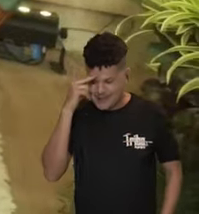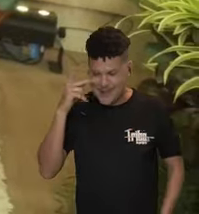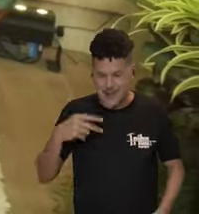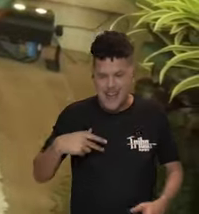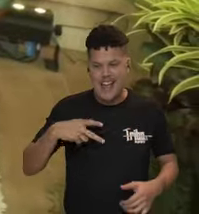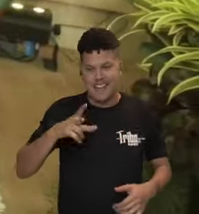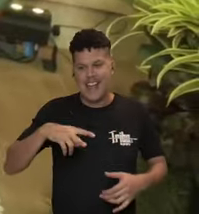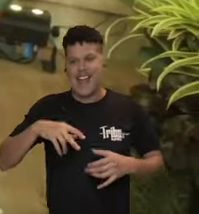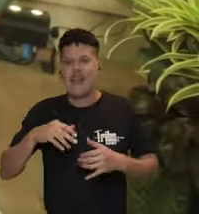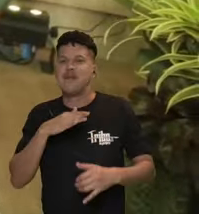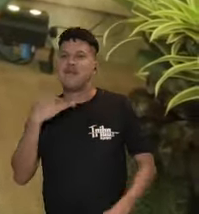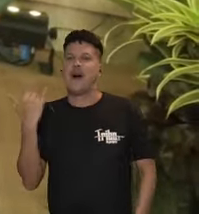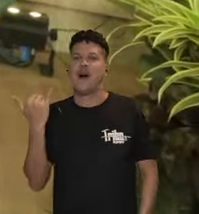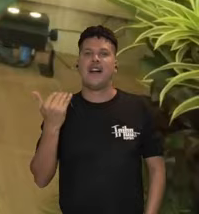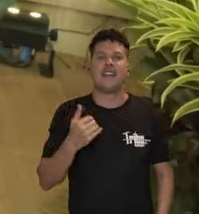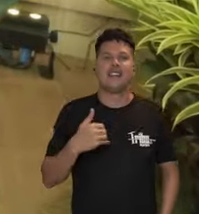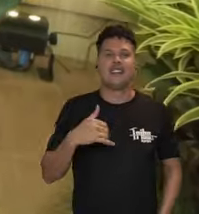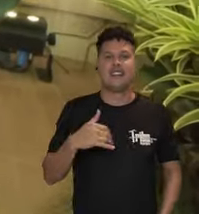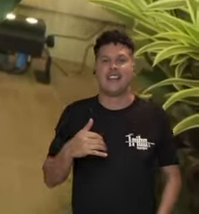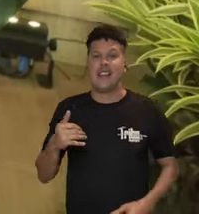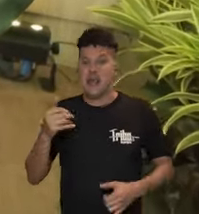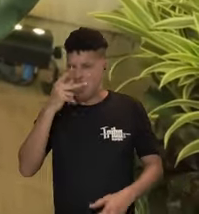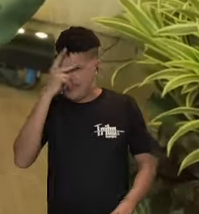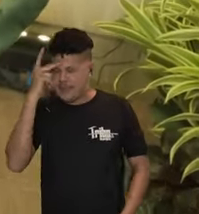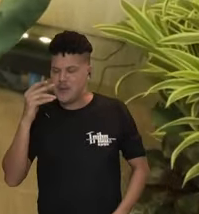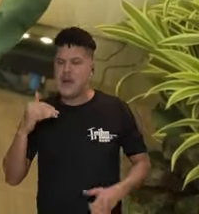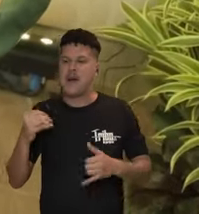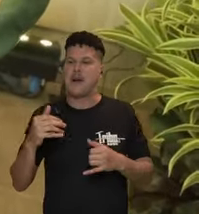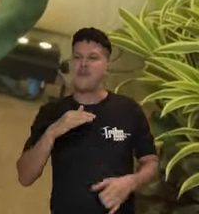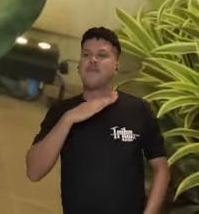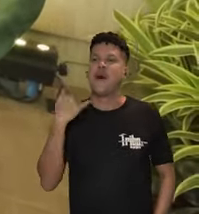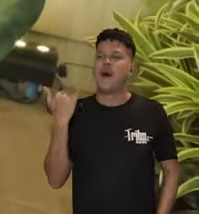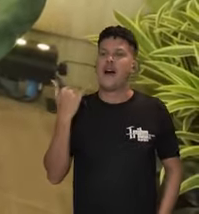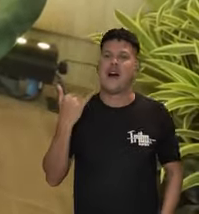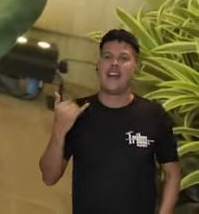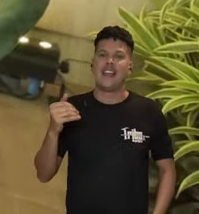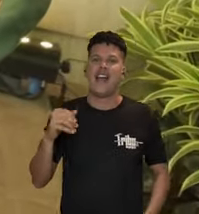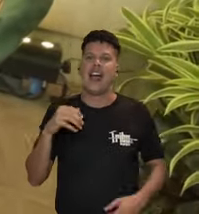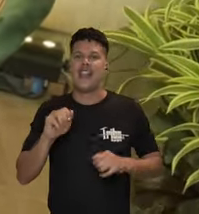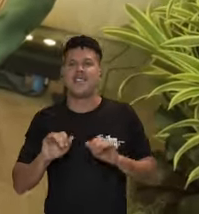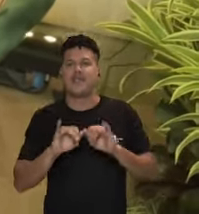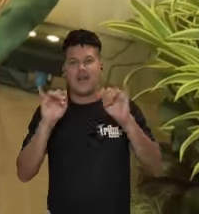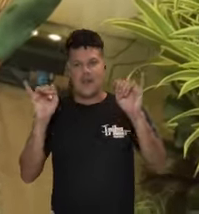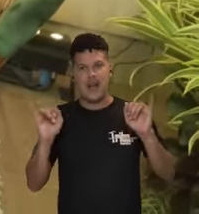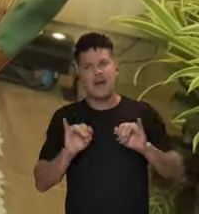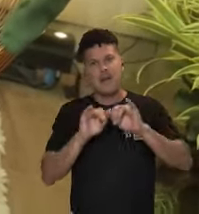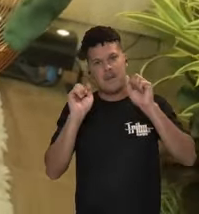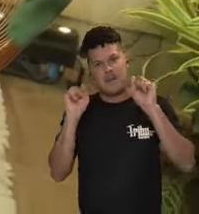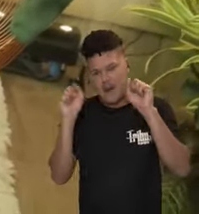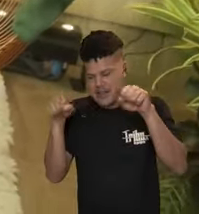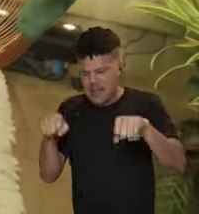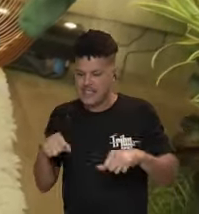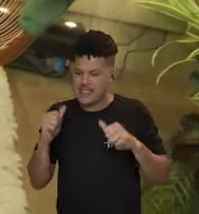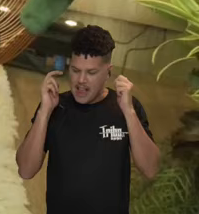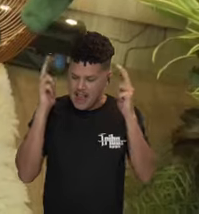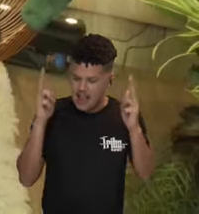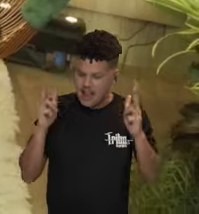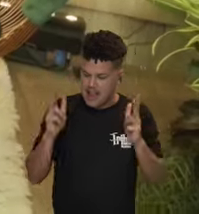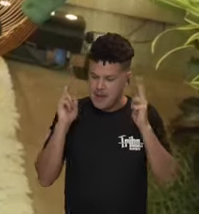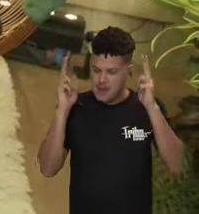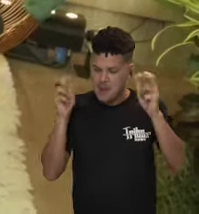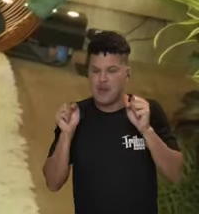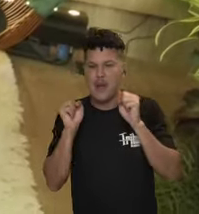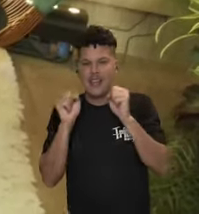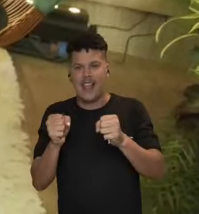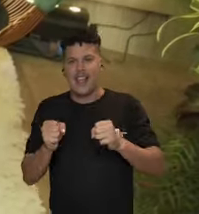voa. Bunda de mosca morre à toa. Poder sair, poder curtir. Um frevo pra nós